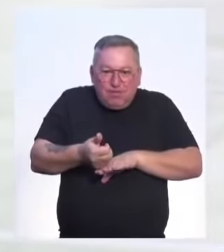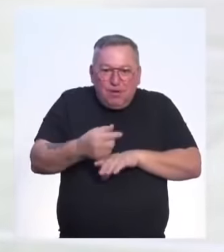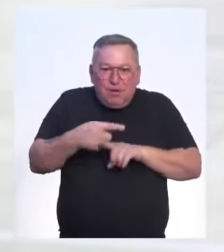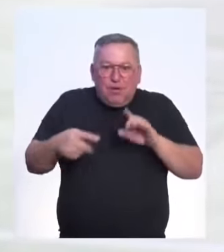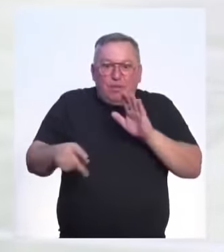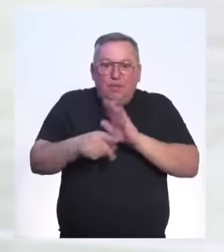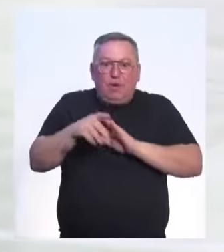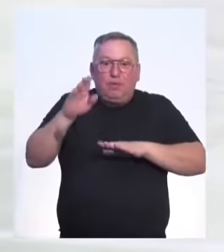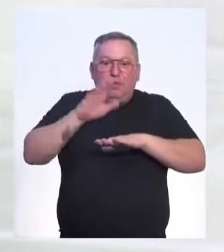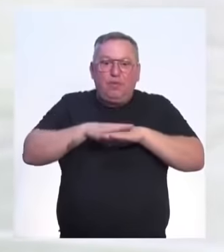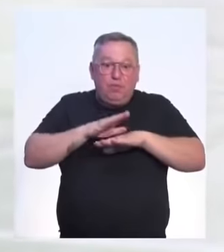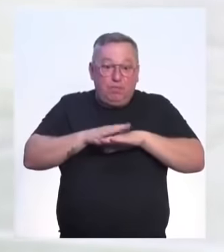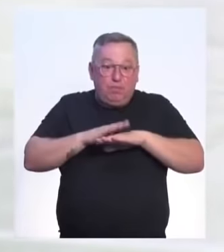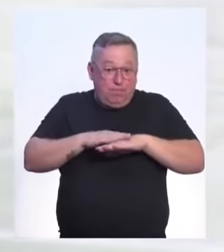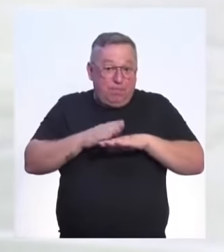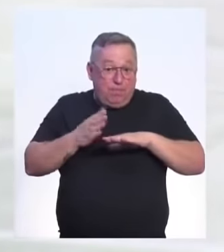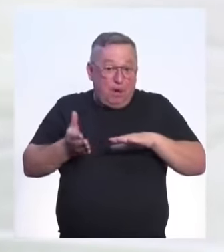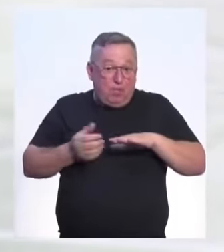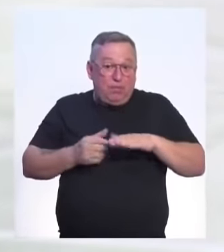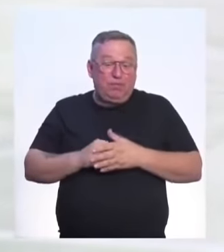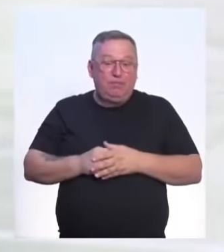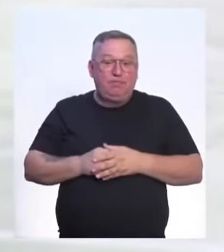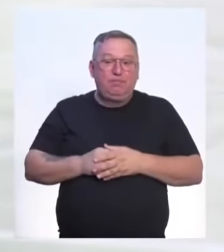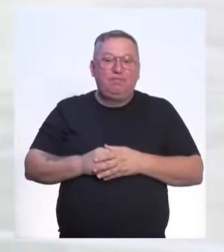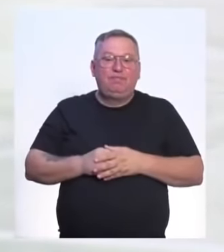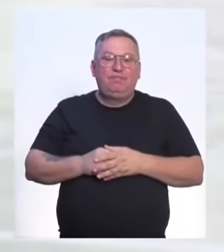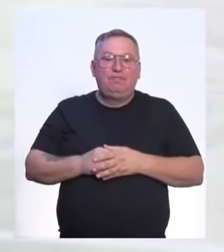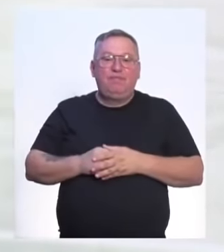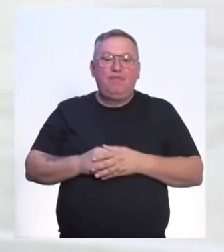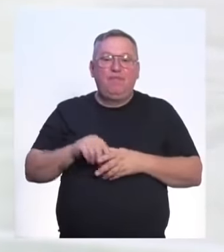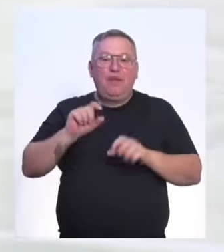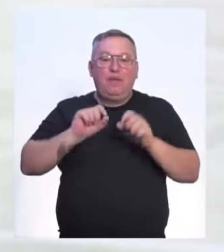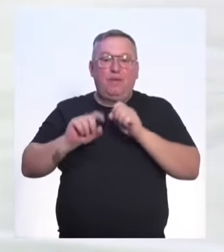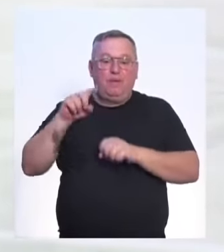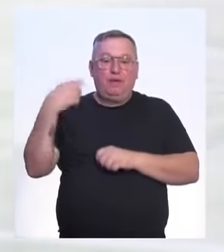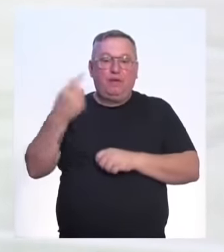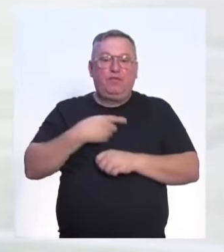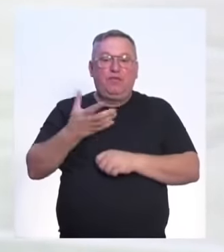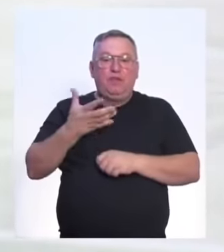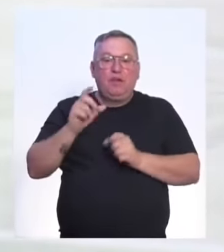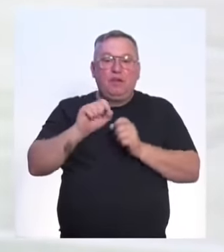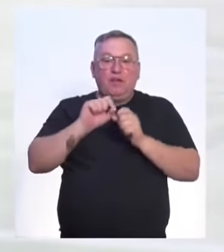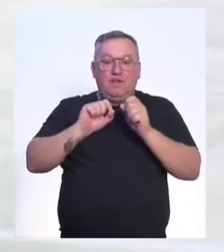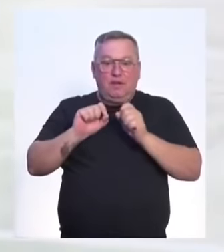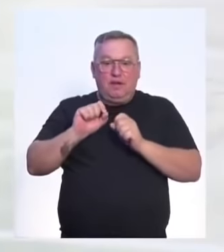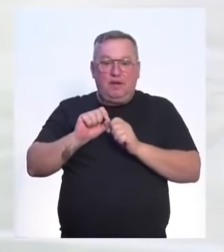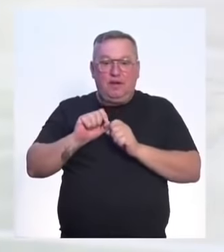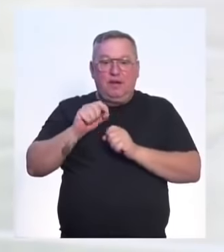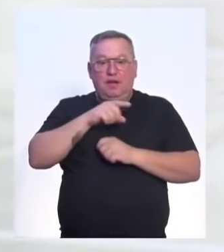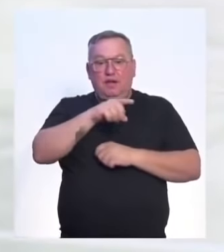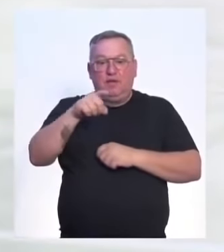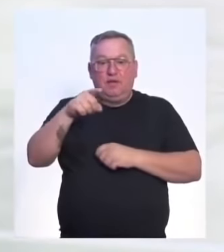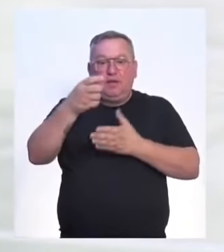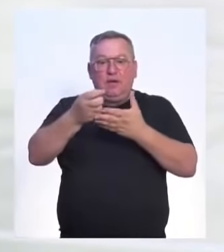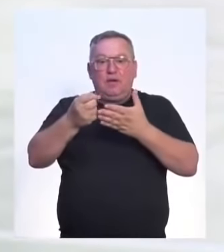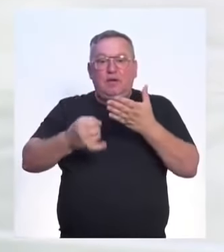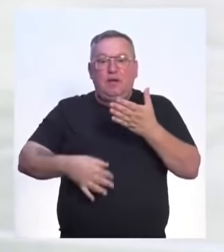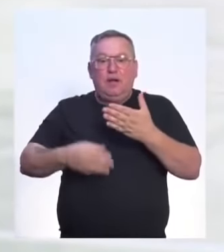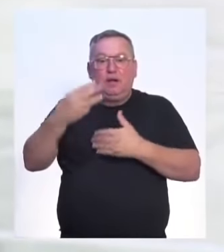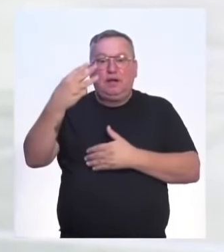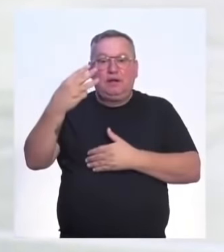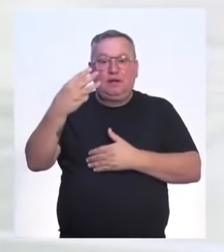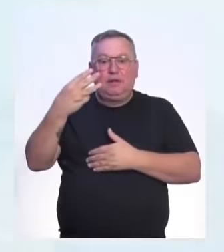ali seria o quê? Seria o palmo, beleza? Então, o que a gente quer de vocês? Tá? Que você descreva